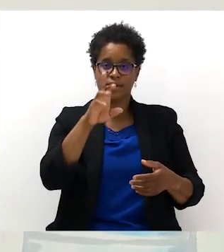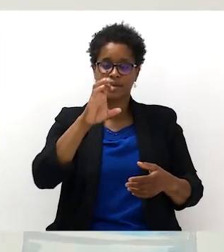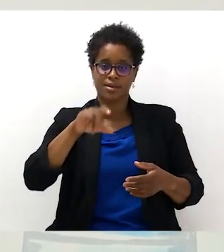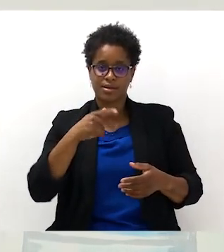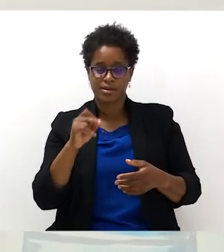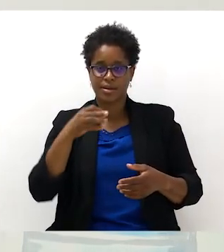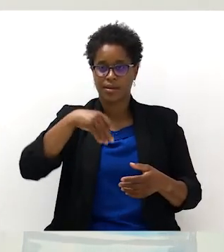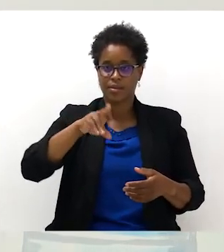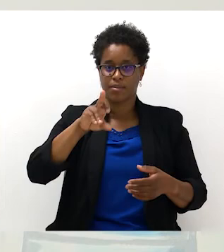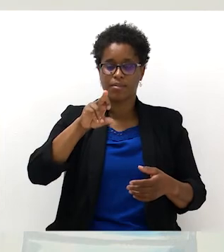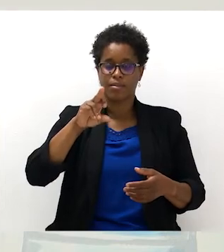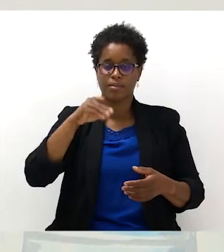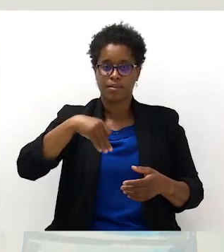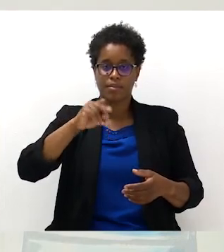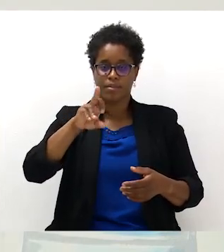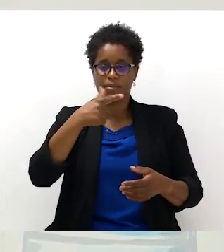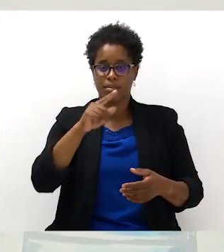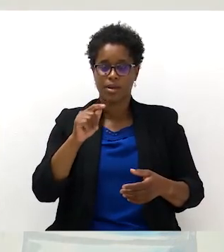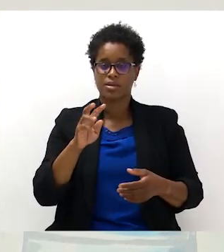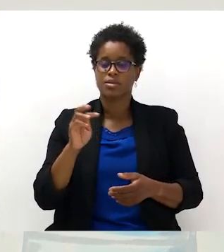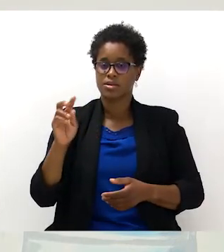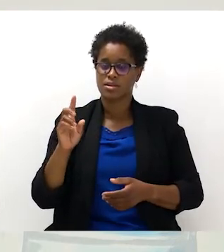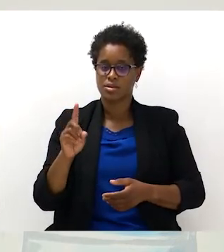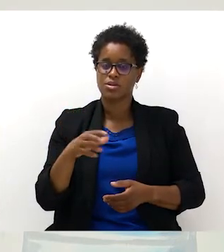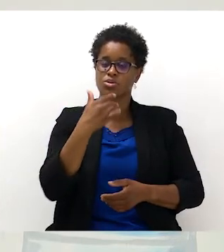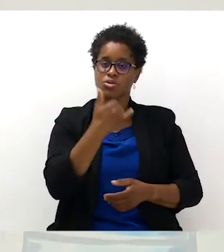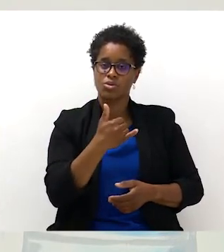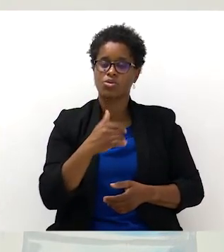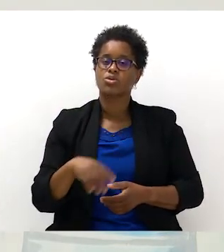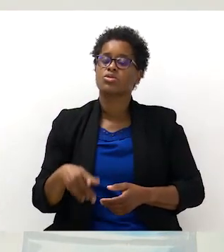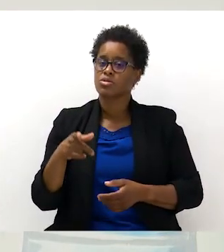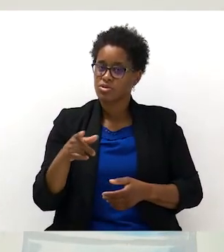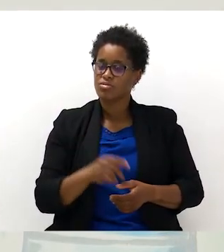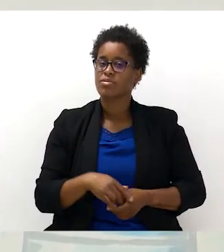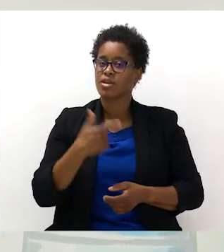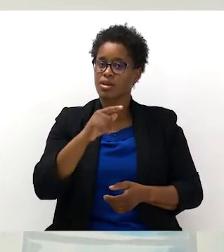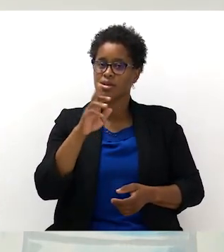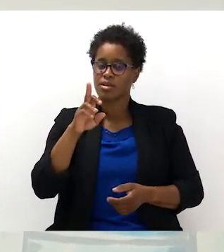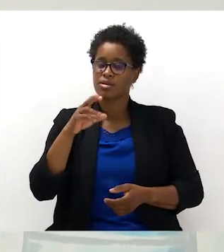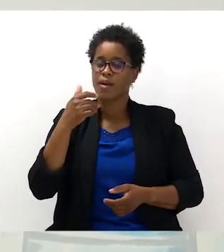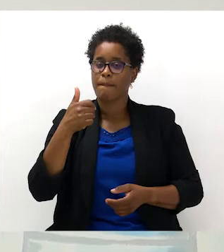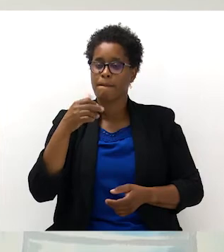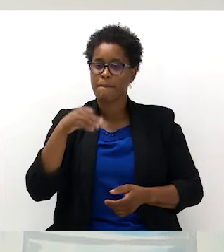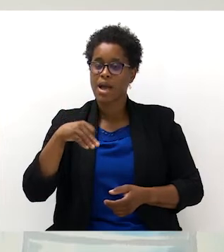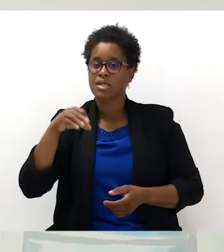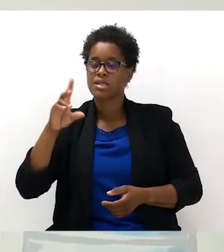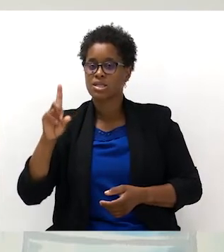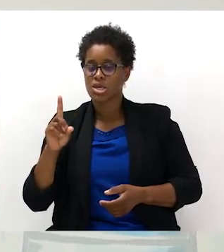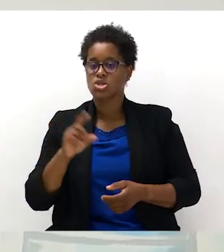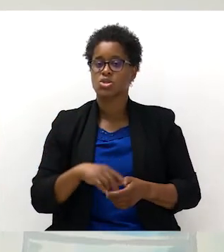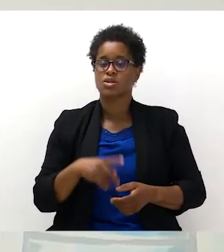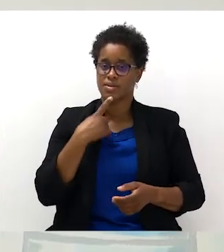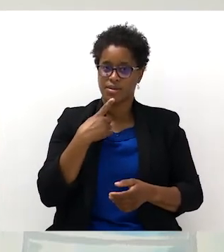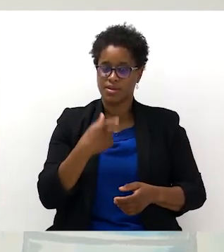parte de 6. 2 é a terça parte de 6,